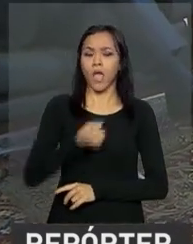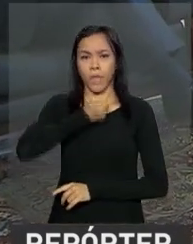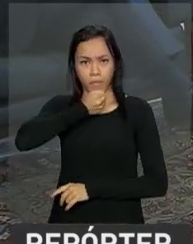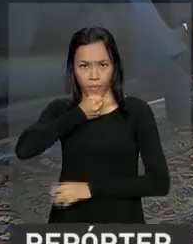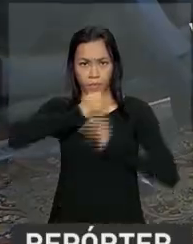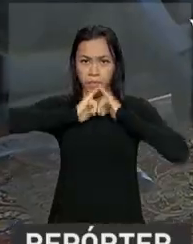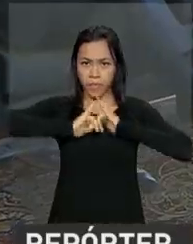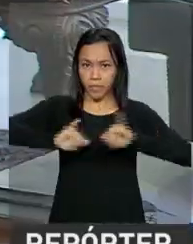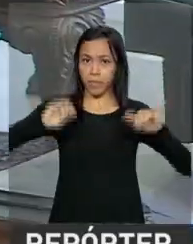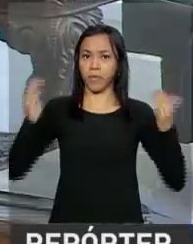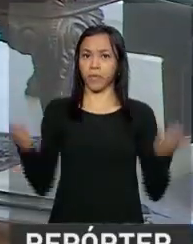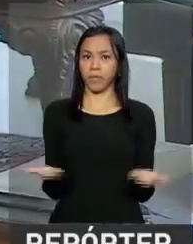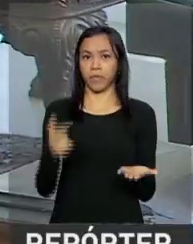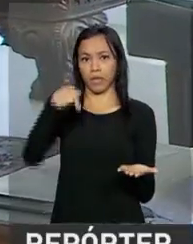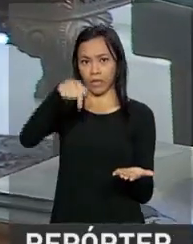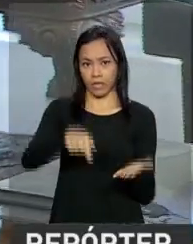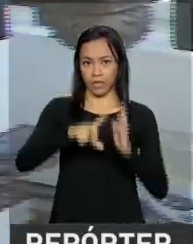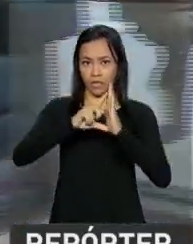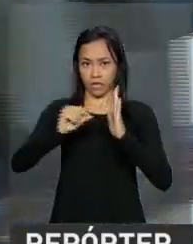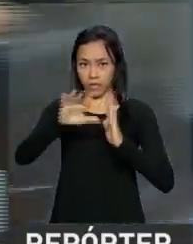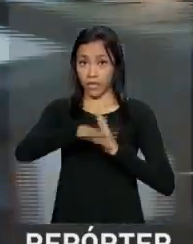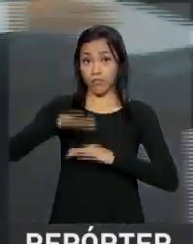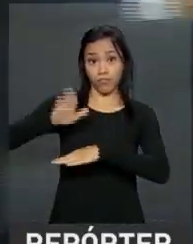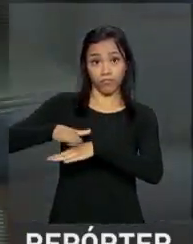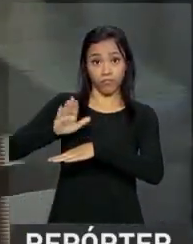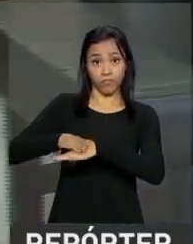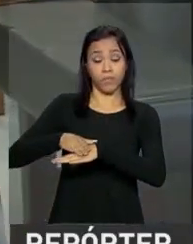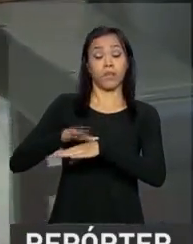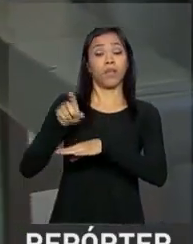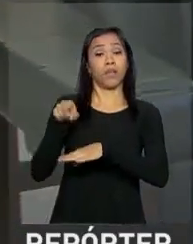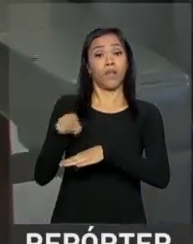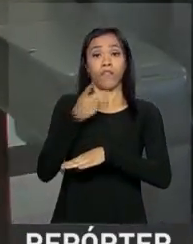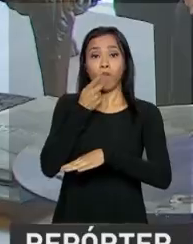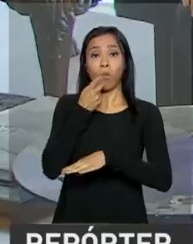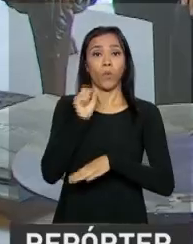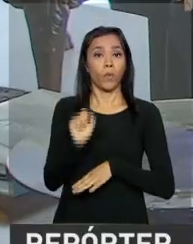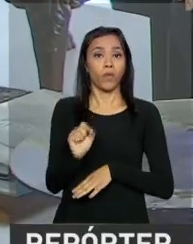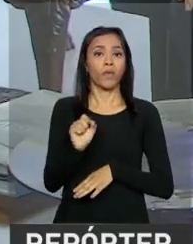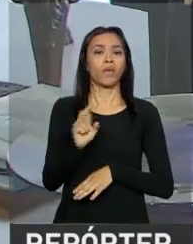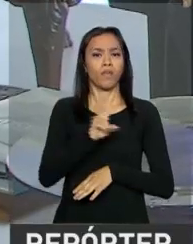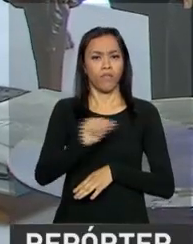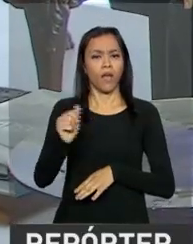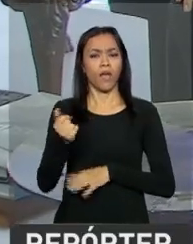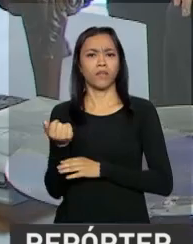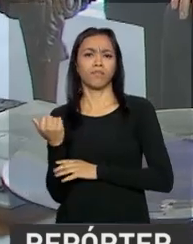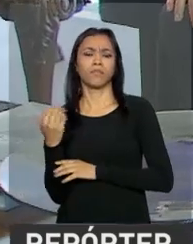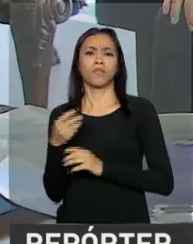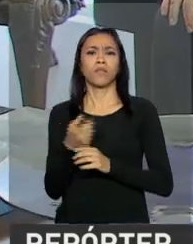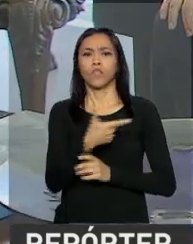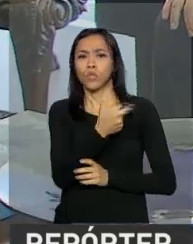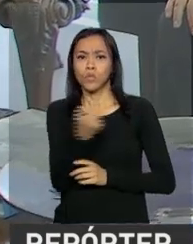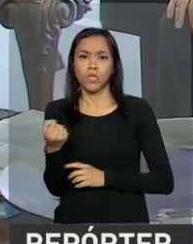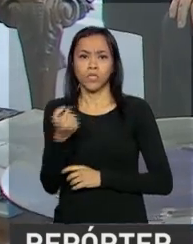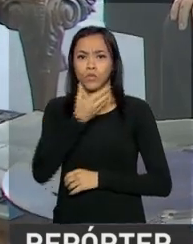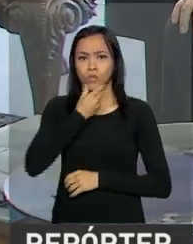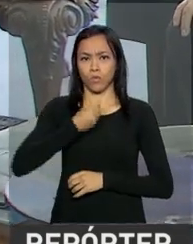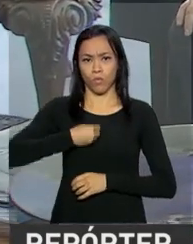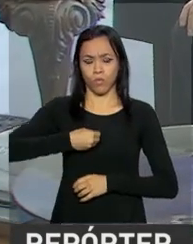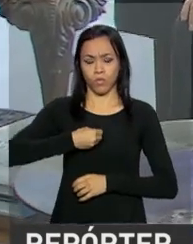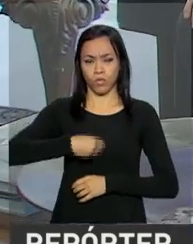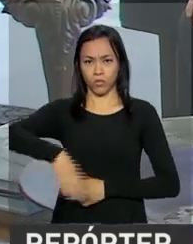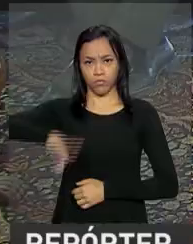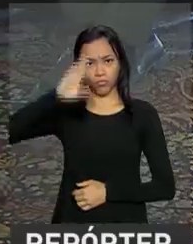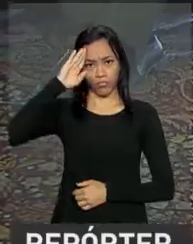jornalistas aqui no Palácio do Planalto. Segundo ele, o presidente em exercício, Michel Temer, disse que irá enviar 200 homens da Força Nacional